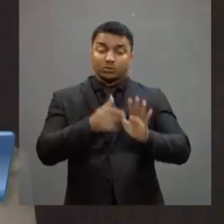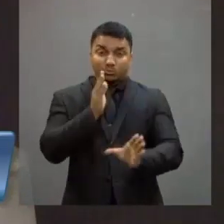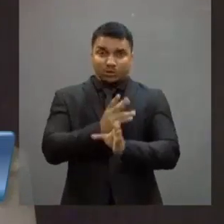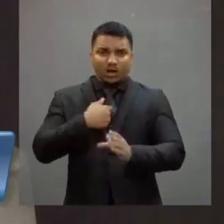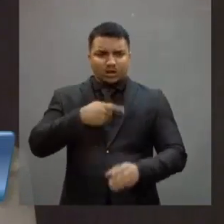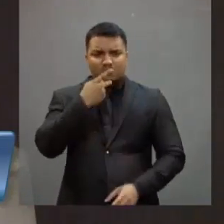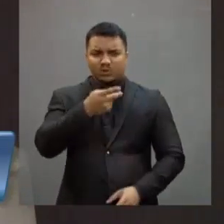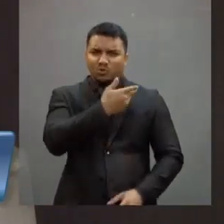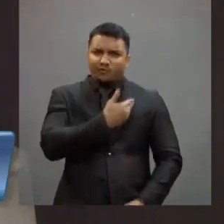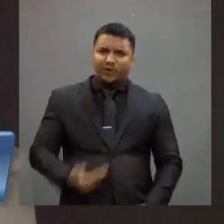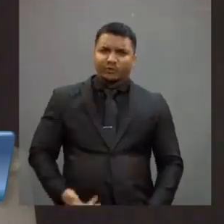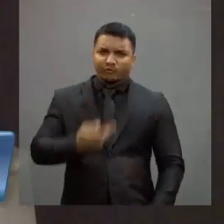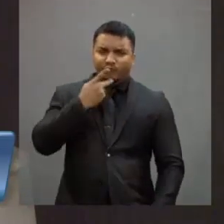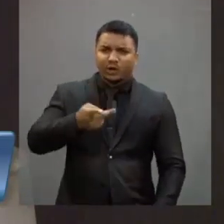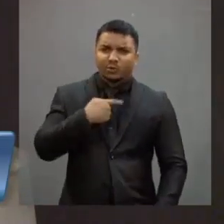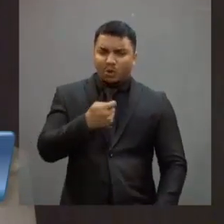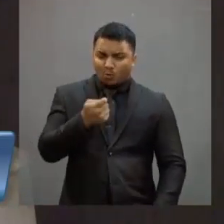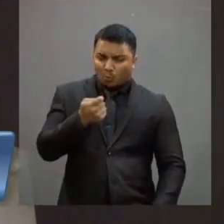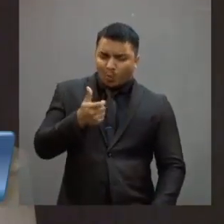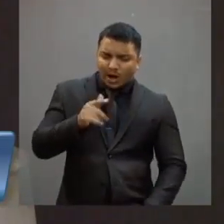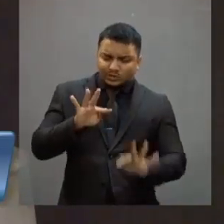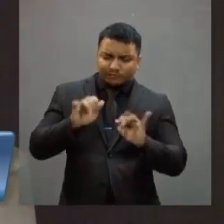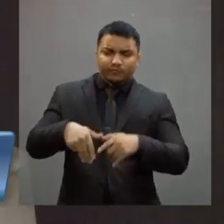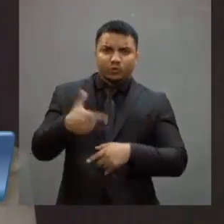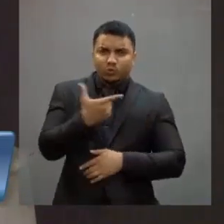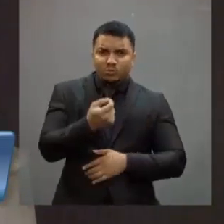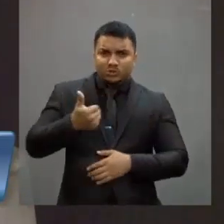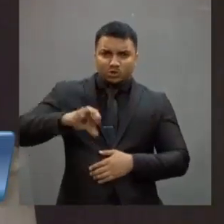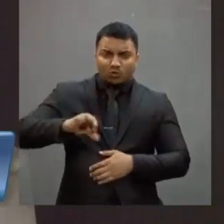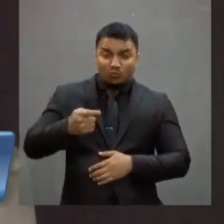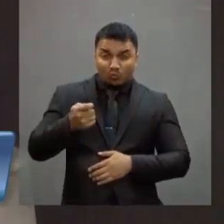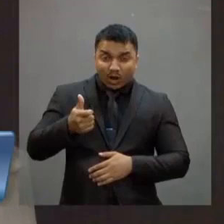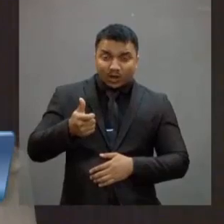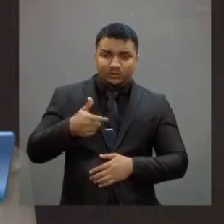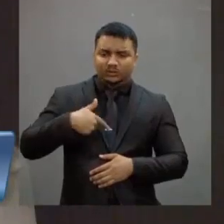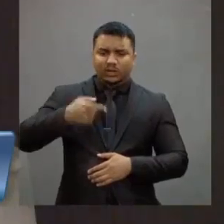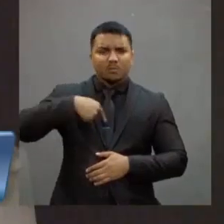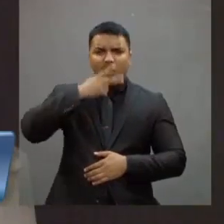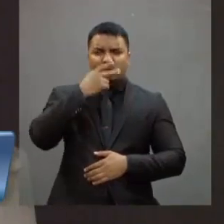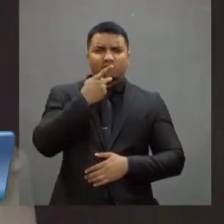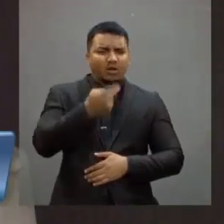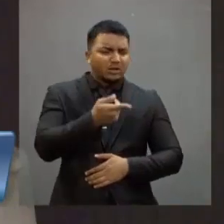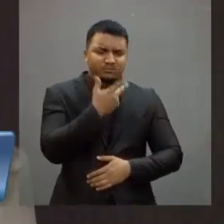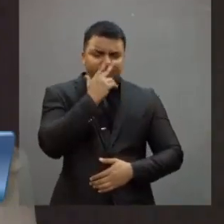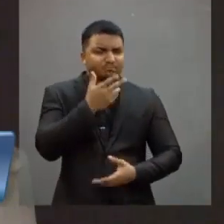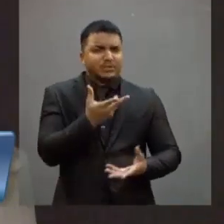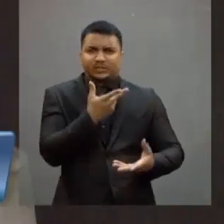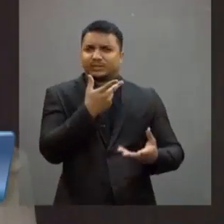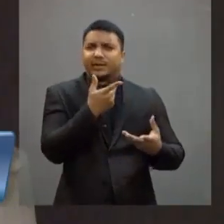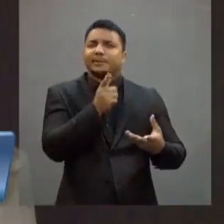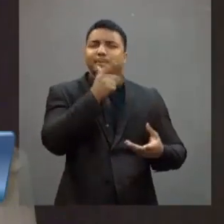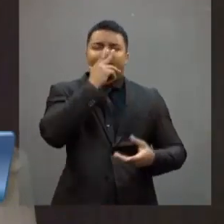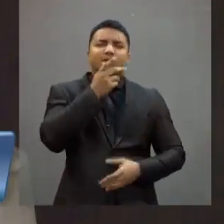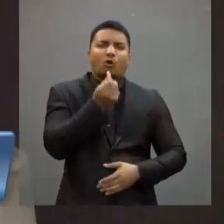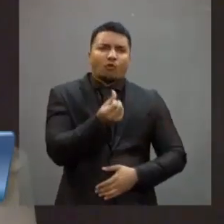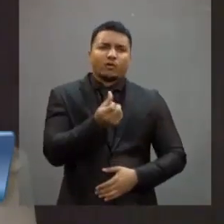que foi dado agora, nos derradeiros dias de 2019, ele não se sustenta, ele é covarde.